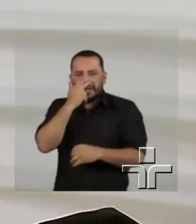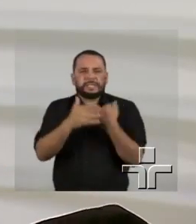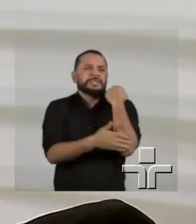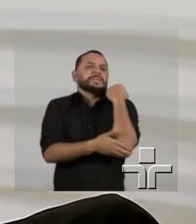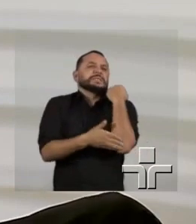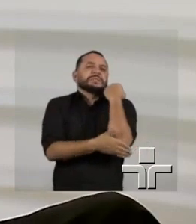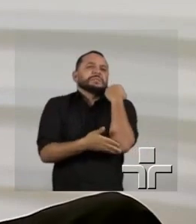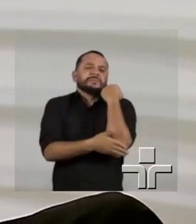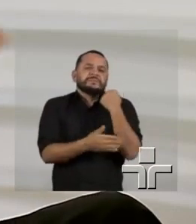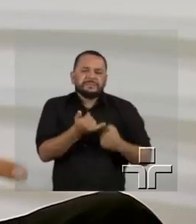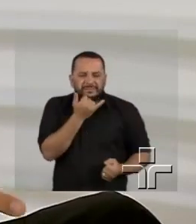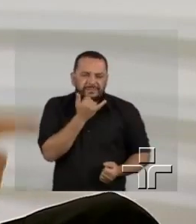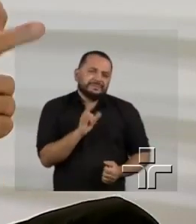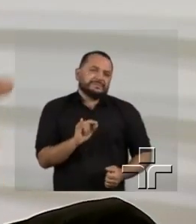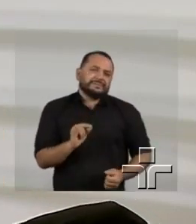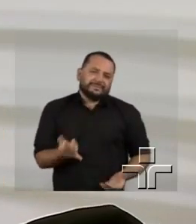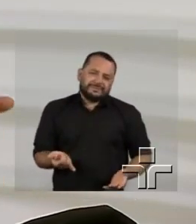um?